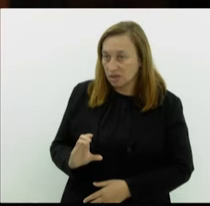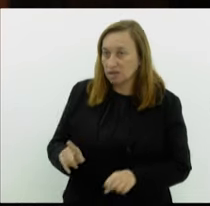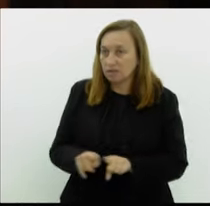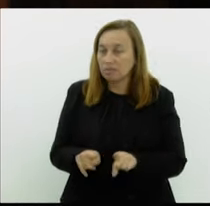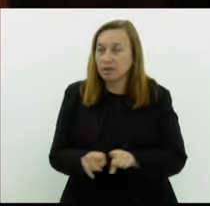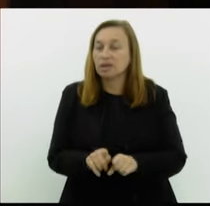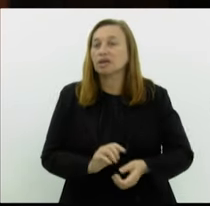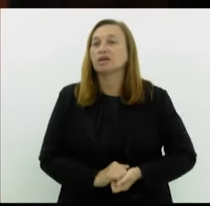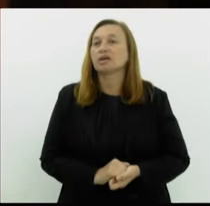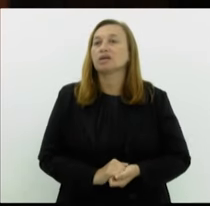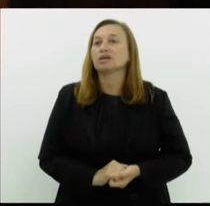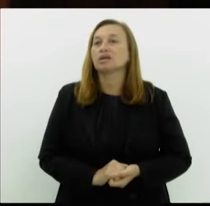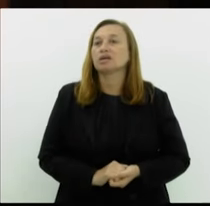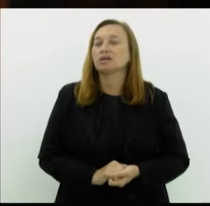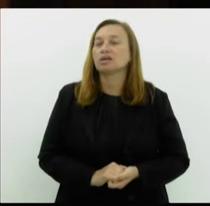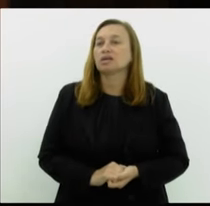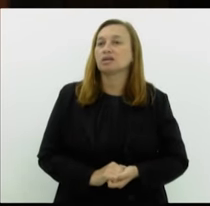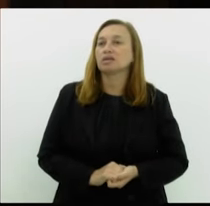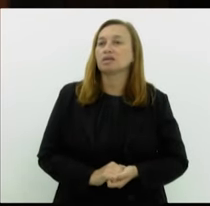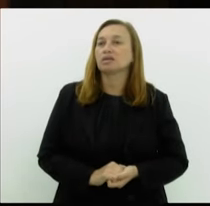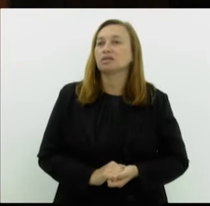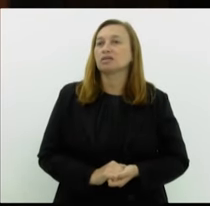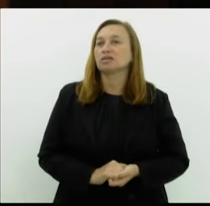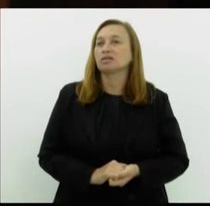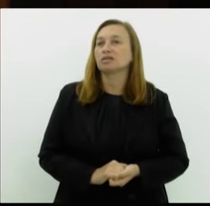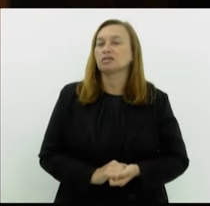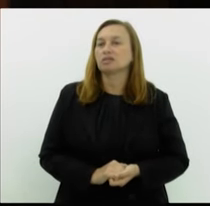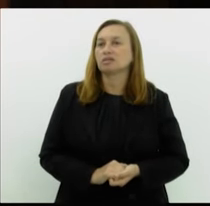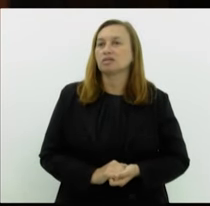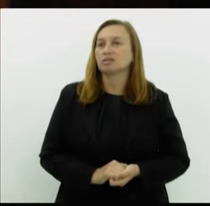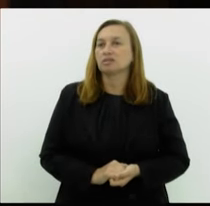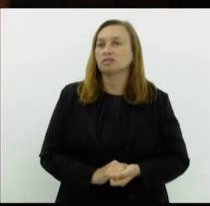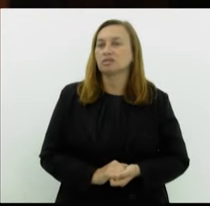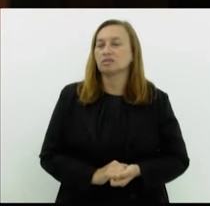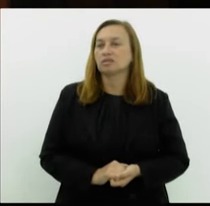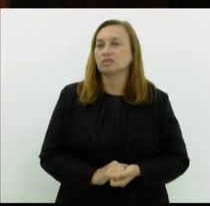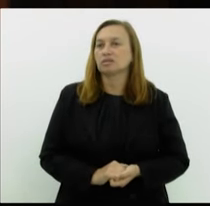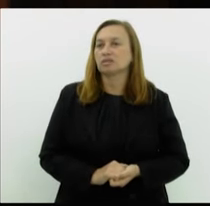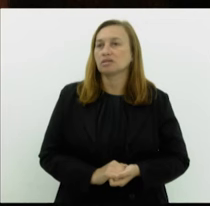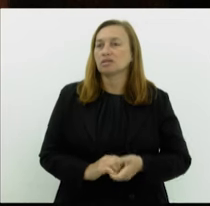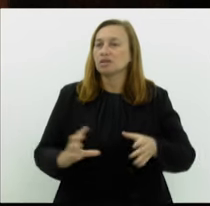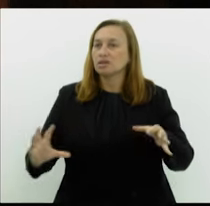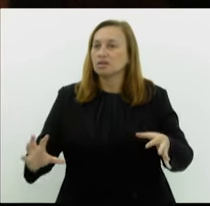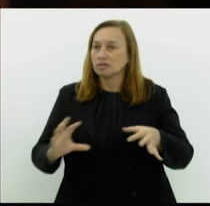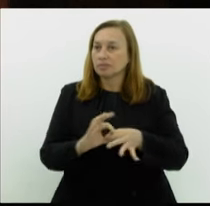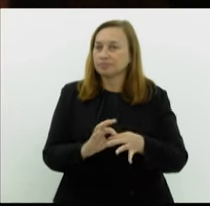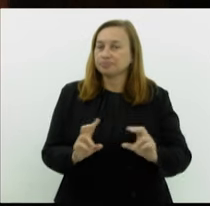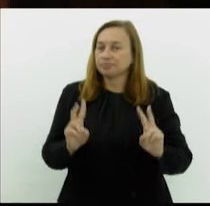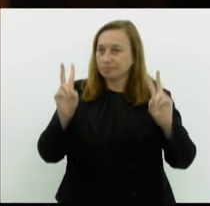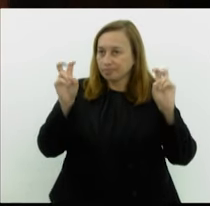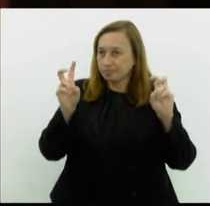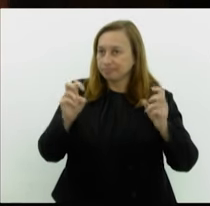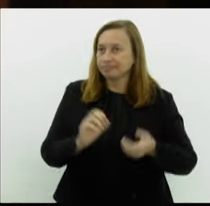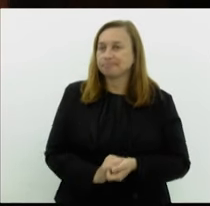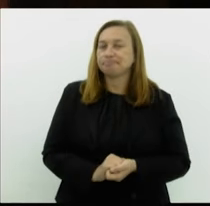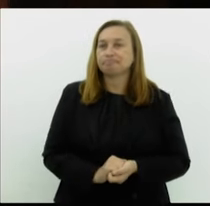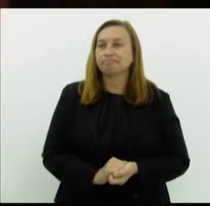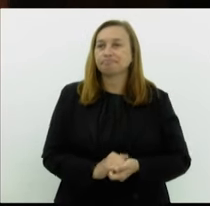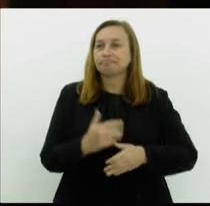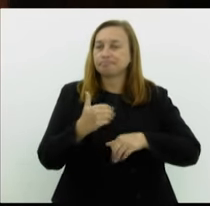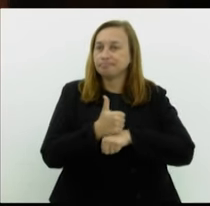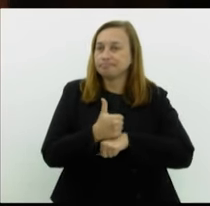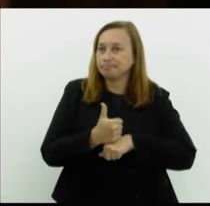estar atrelado a funções específicas, a situações específicas, como profissionais que